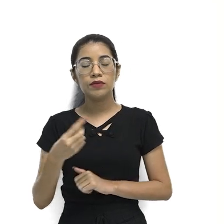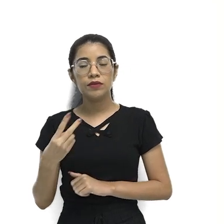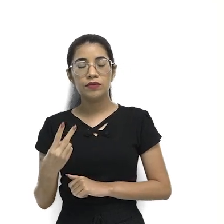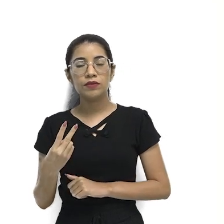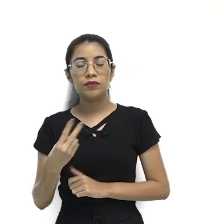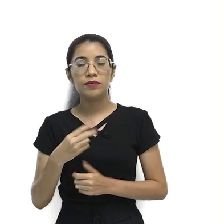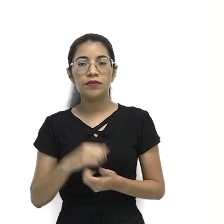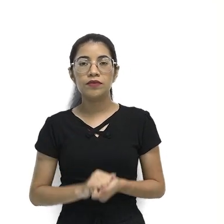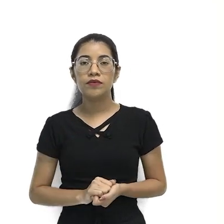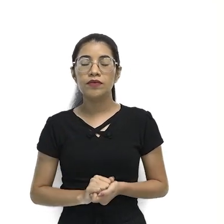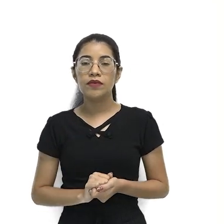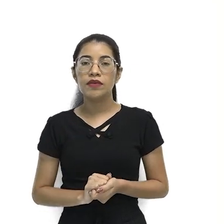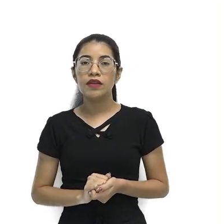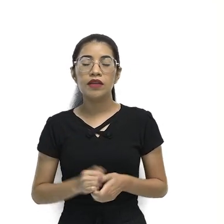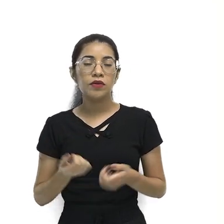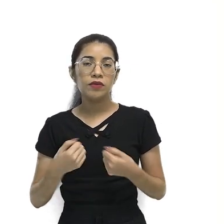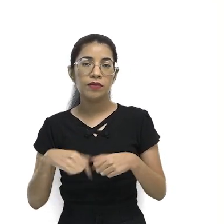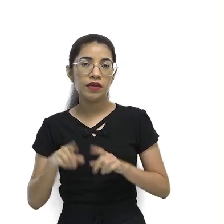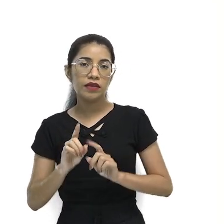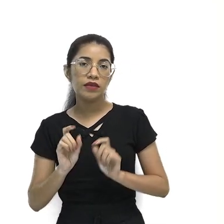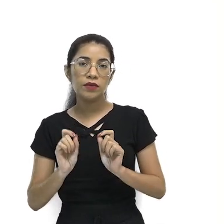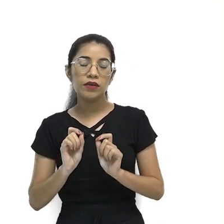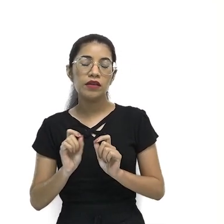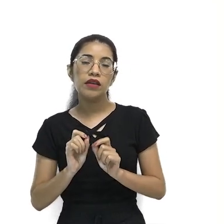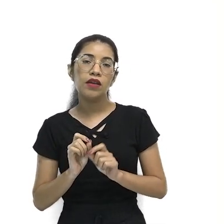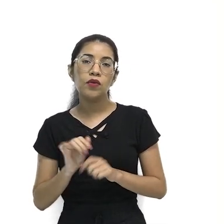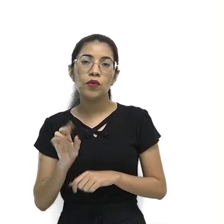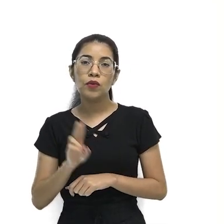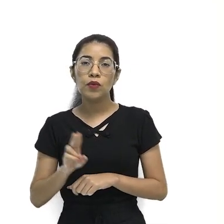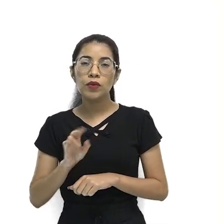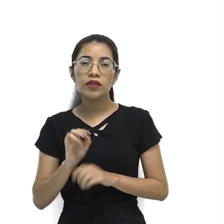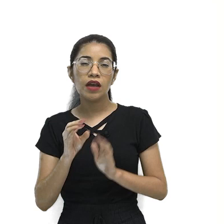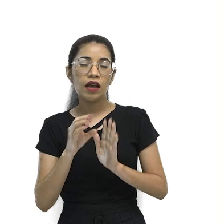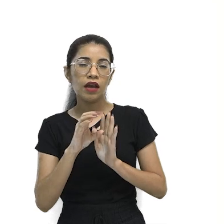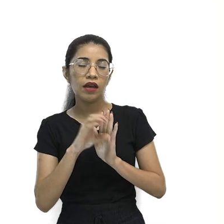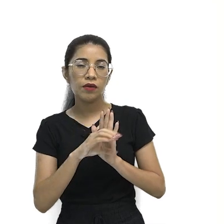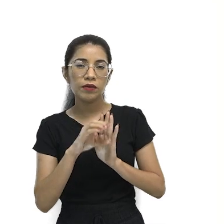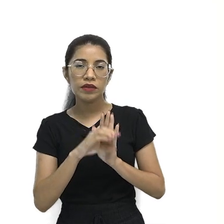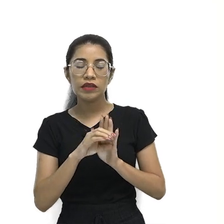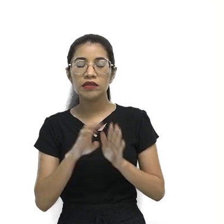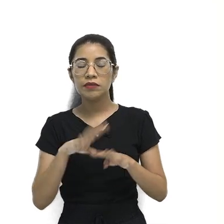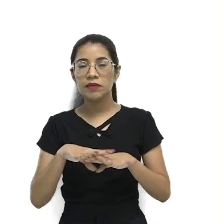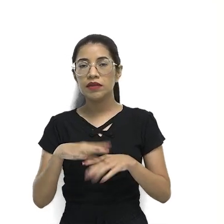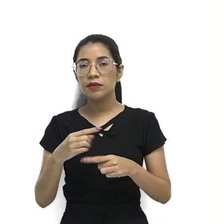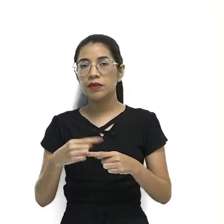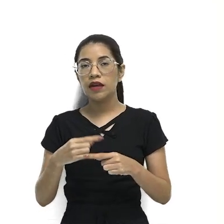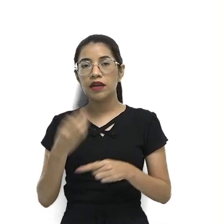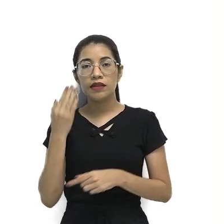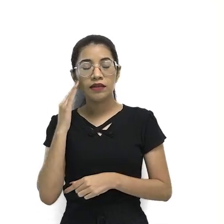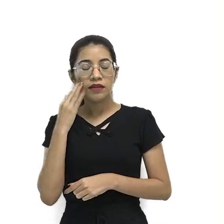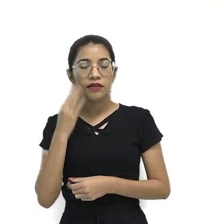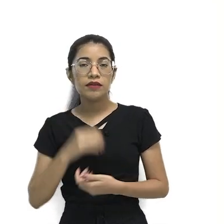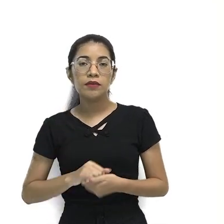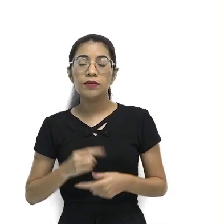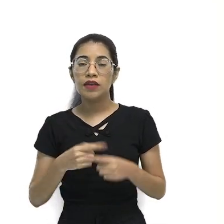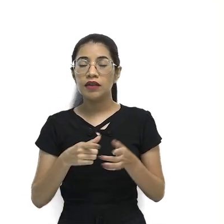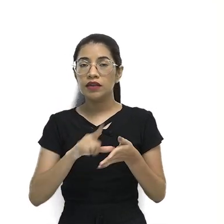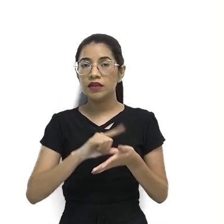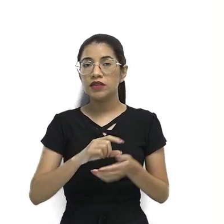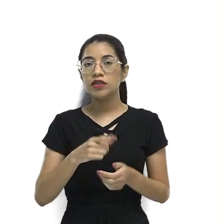muito lógico. A gente nem precisa recorrer a nenhum conceito matemático para entender isso, né? Por quê? Ele